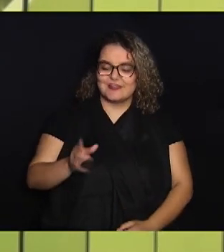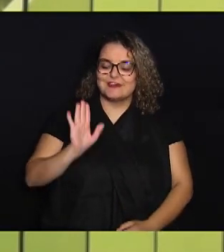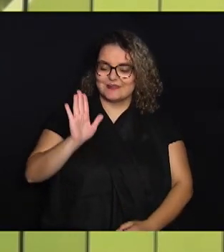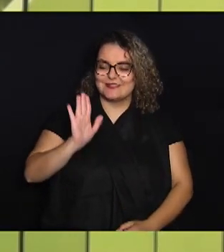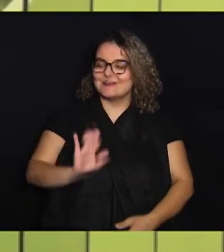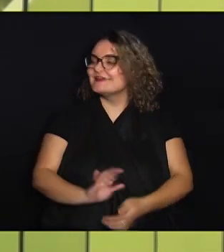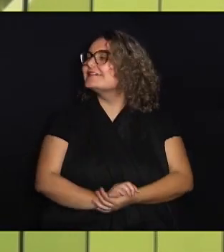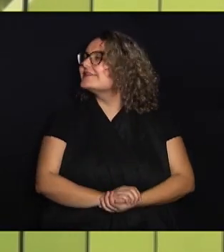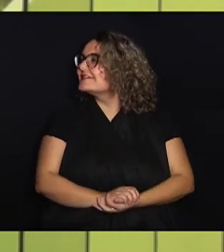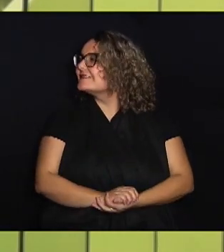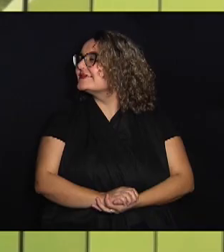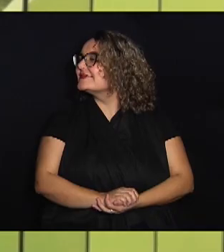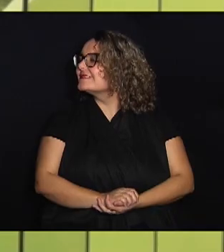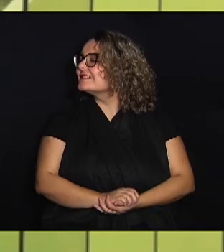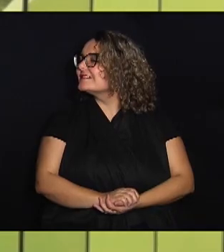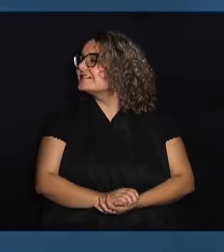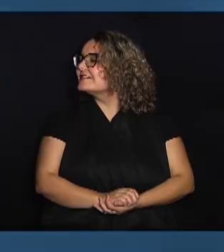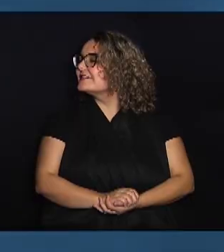daí.